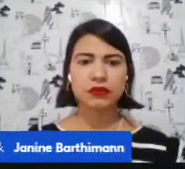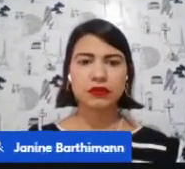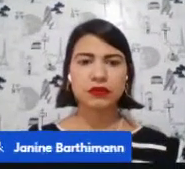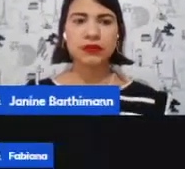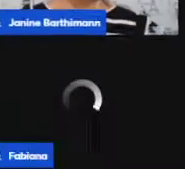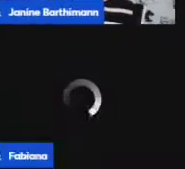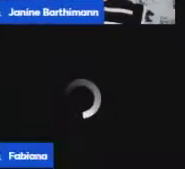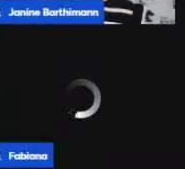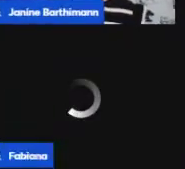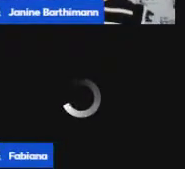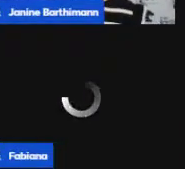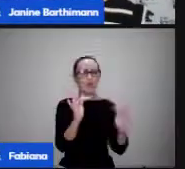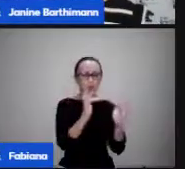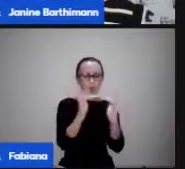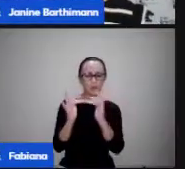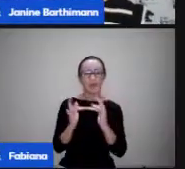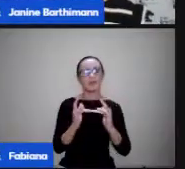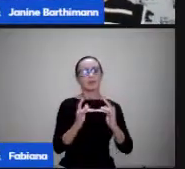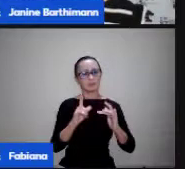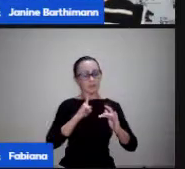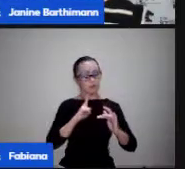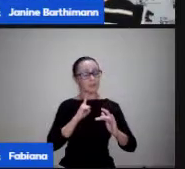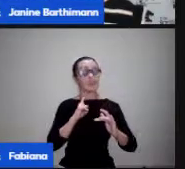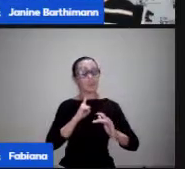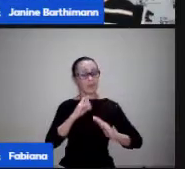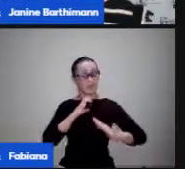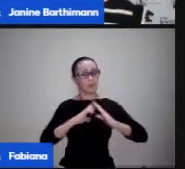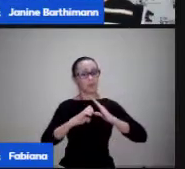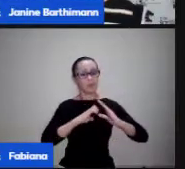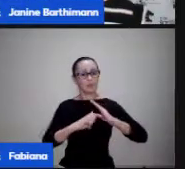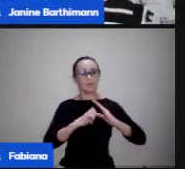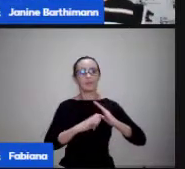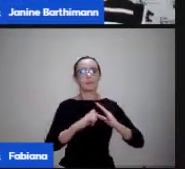podem falar pelo e-mail da nossa equipe, que é